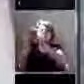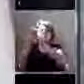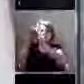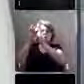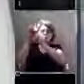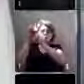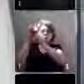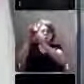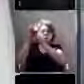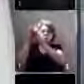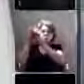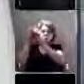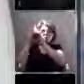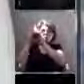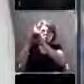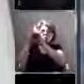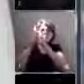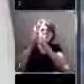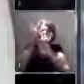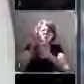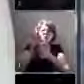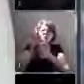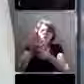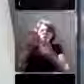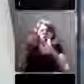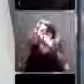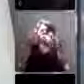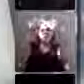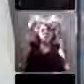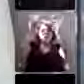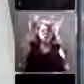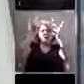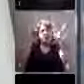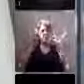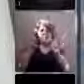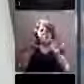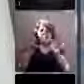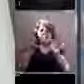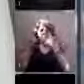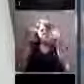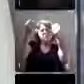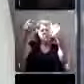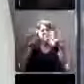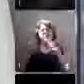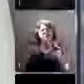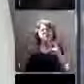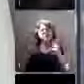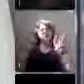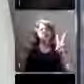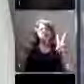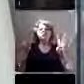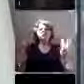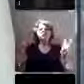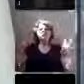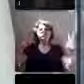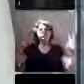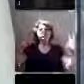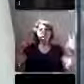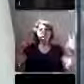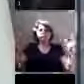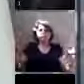exatamente? Qual é o conceito? Porque, como você está explicando, você não me trouxe ele entre aspas. Eu fiquei em dúvida se a definição